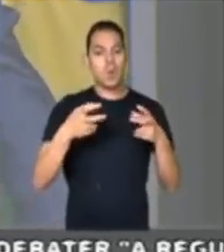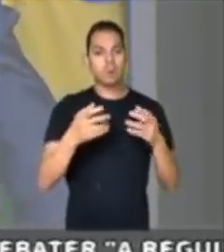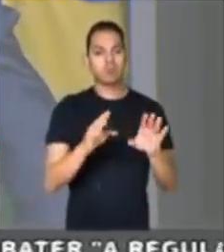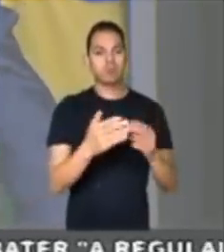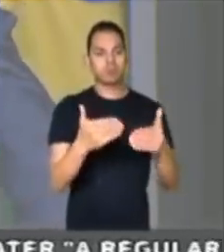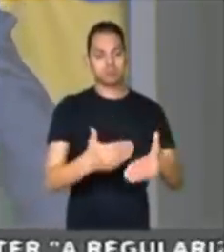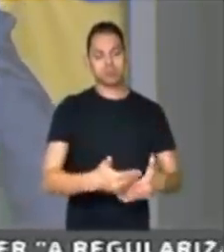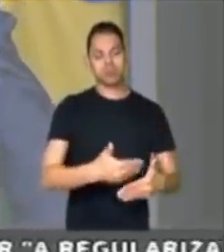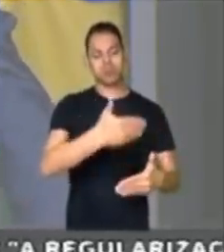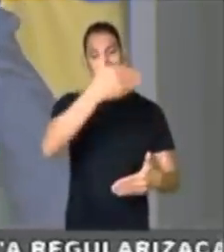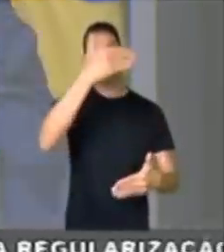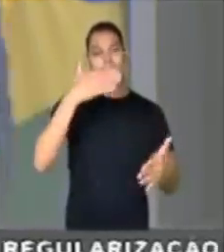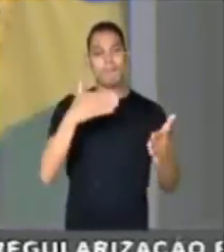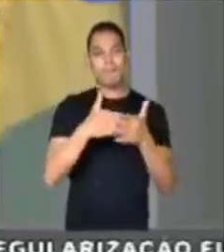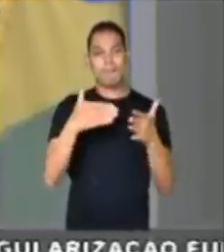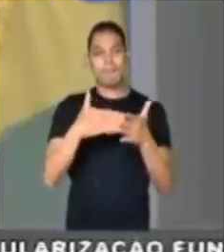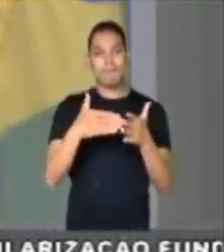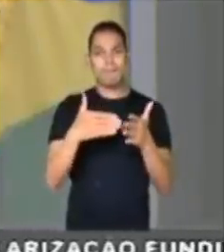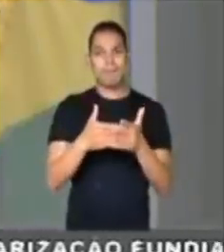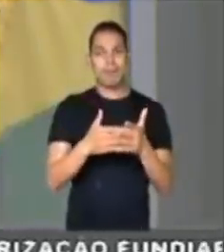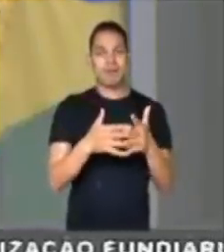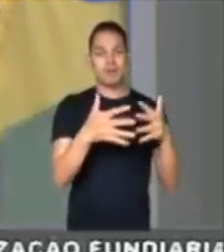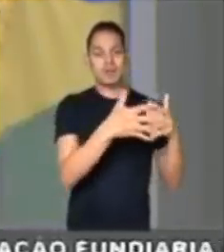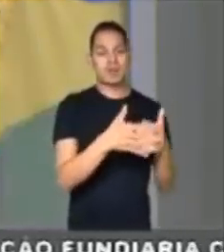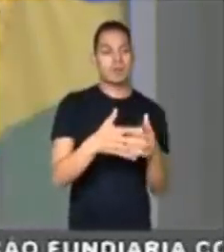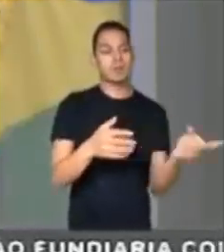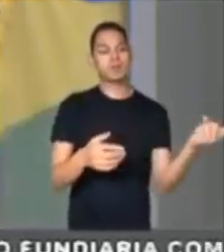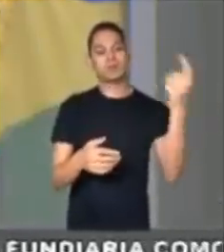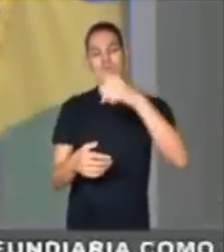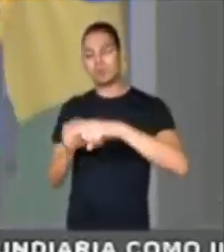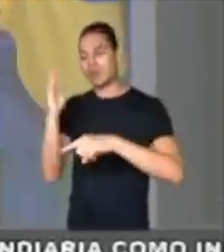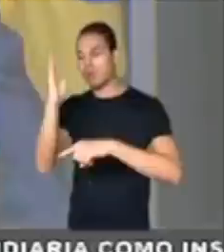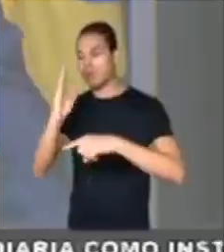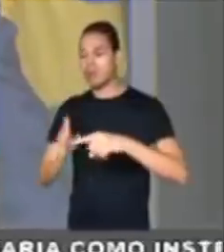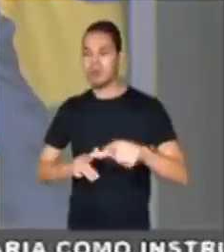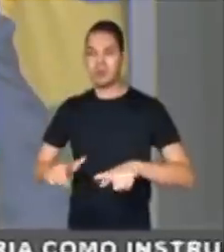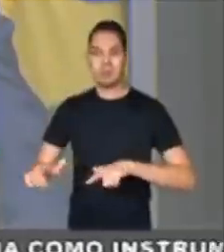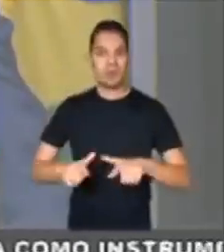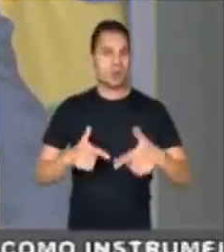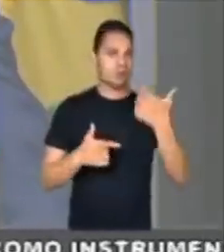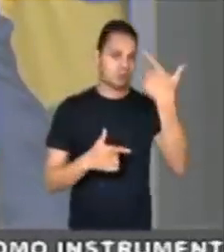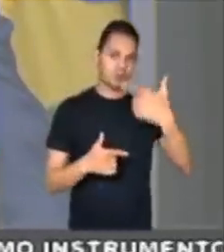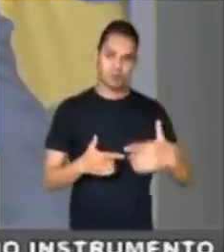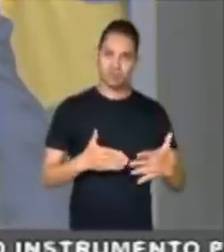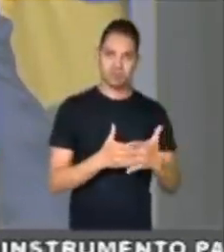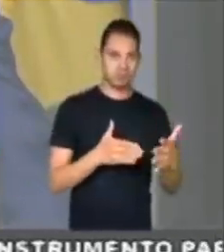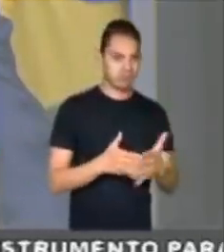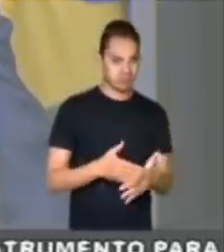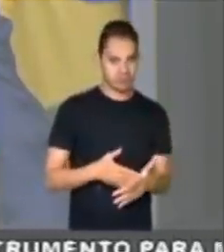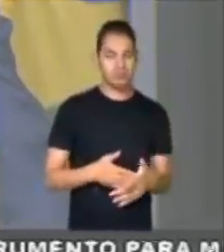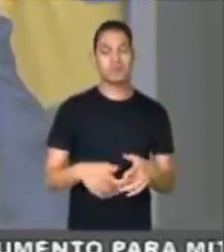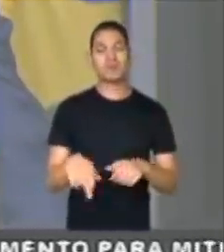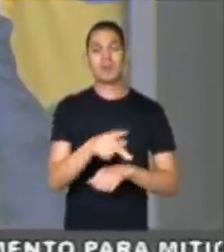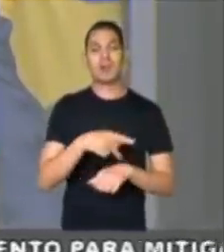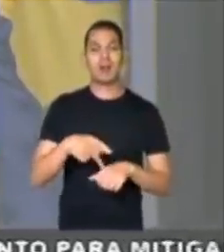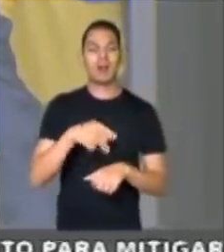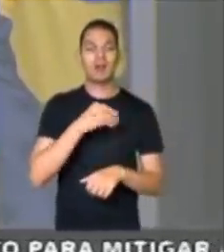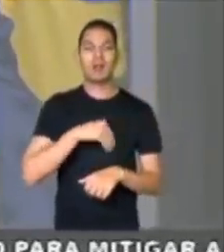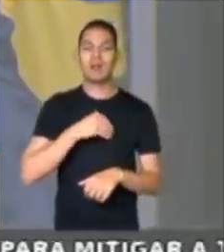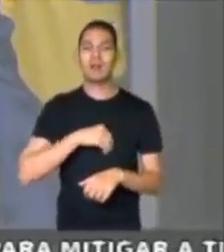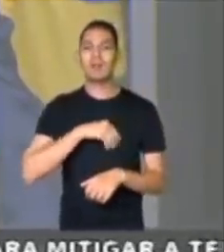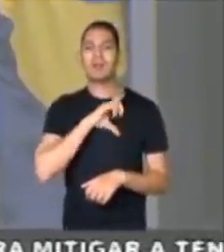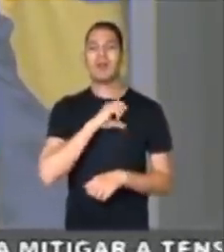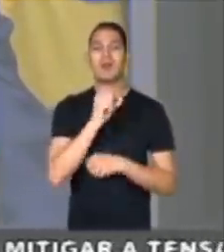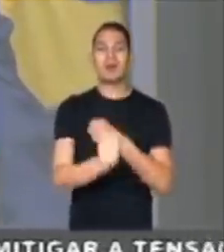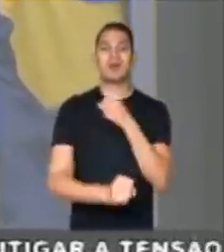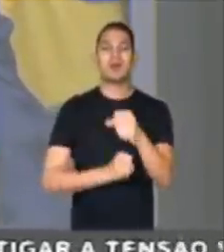de americanos ilegais aqui no Brasil para trabalhar. Também, o país do mundo com maior salário bruto